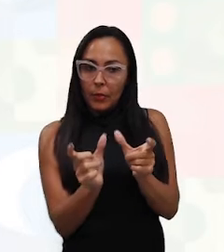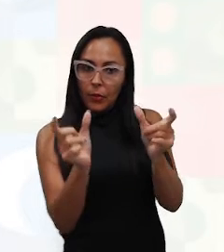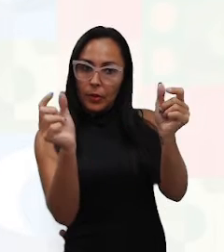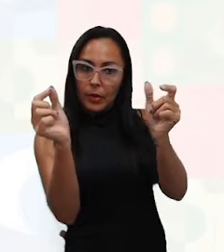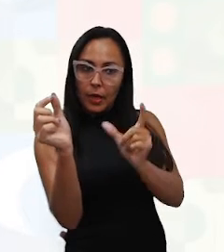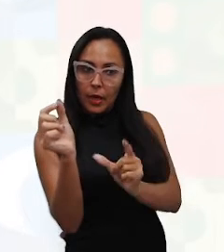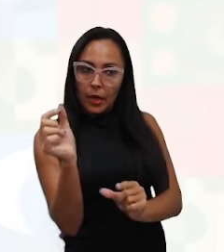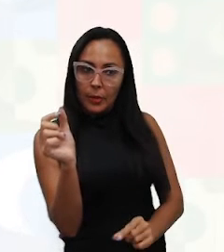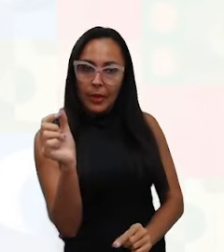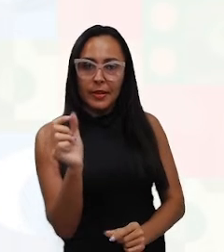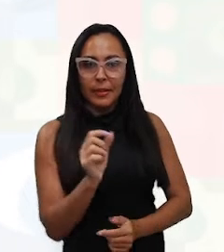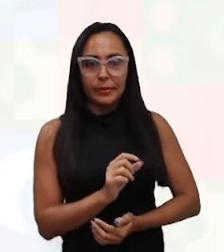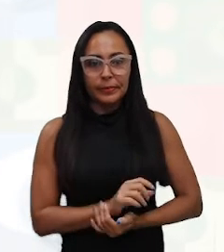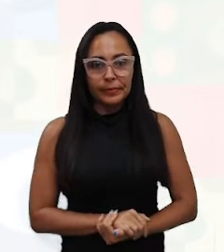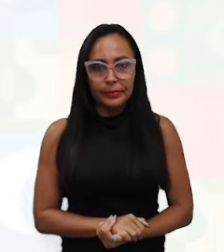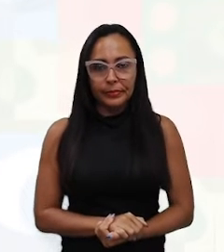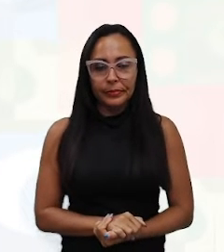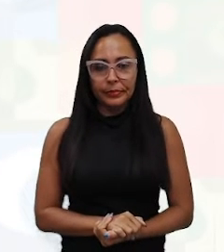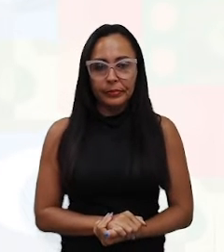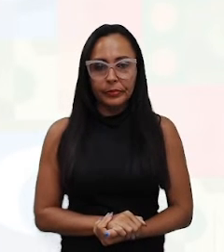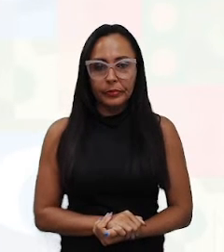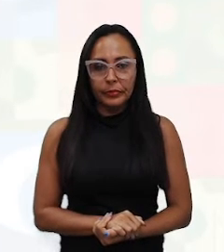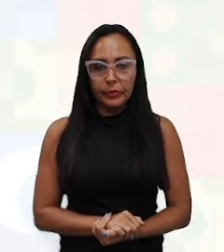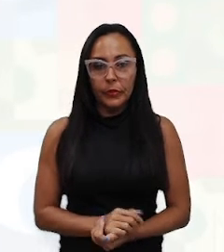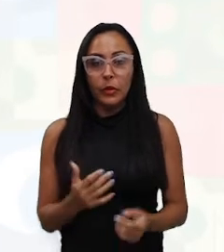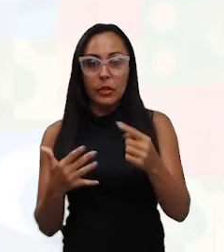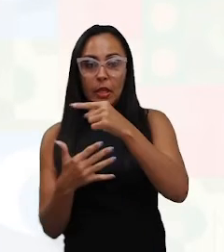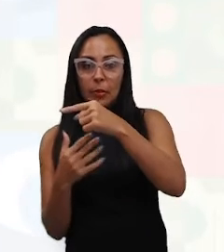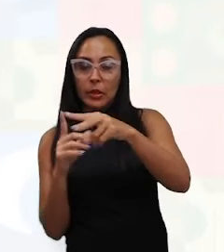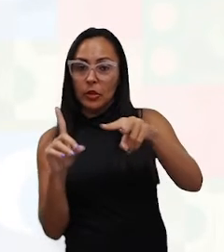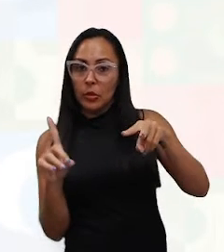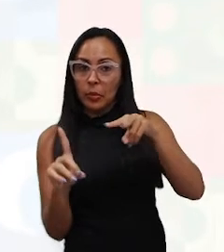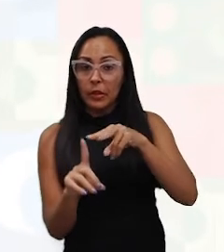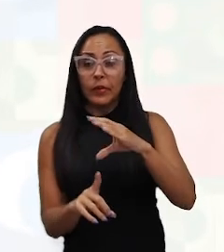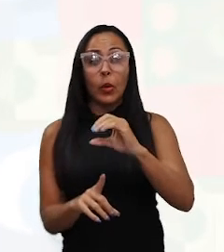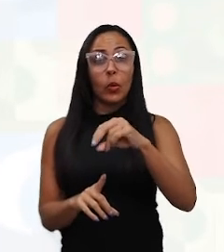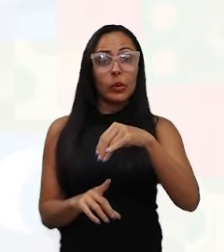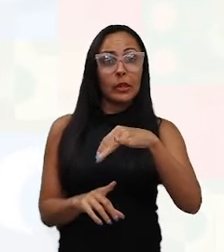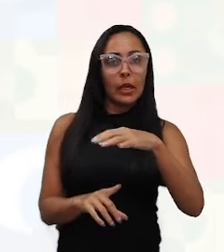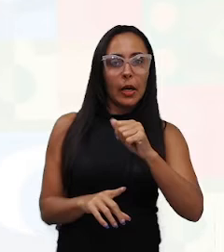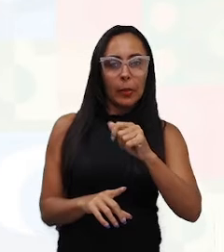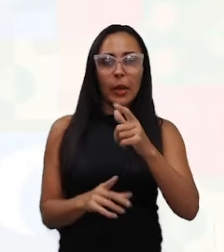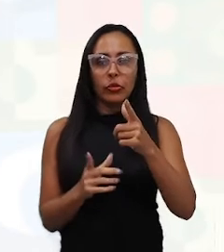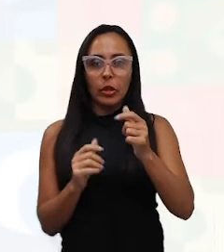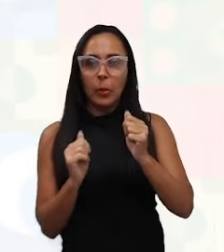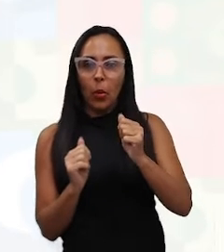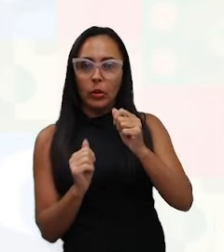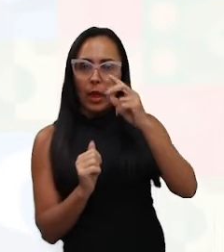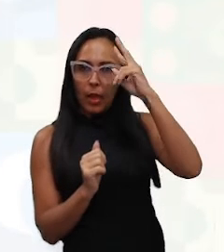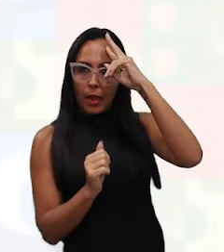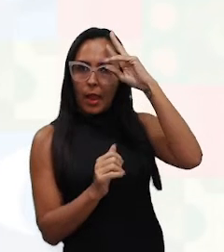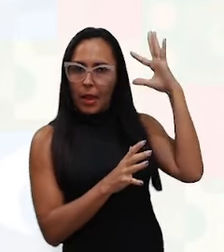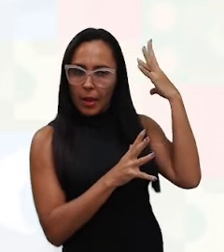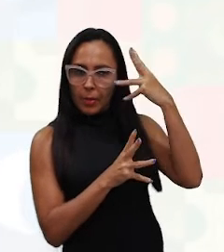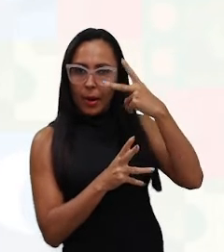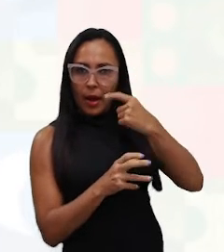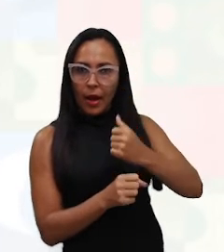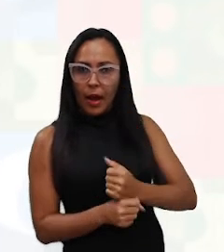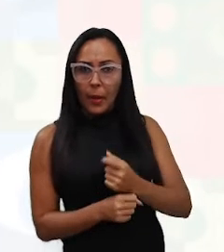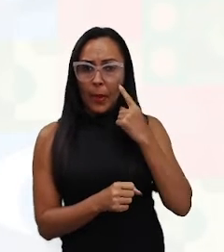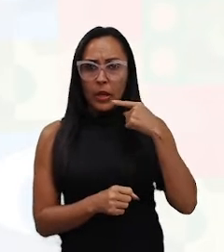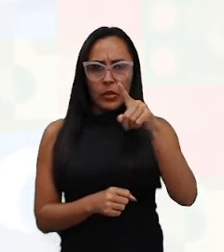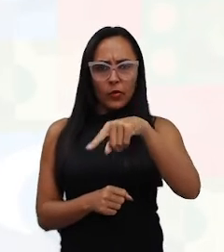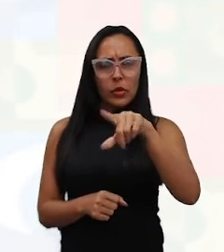peça. Os elementos da perspectiva cônica, só para a gente poder relembrar, mas isso vocês têm